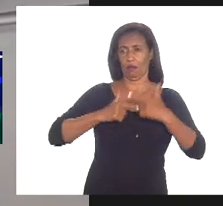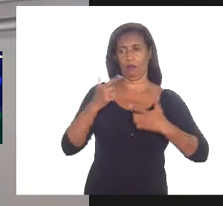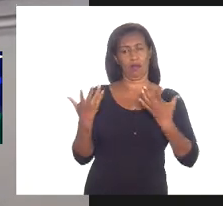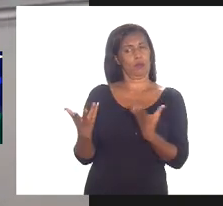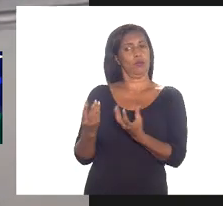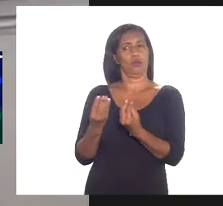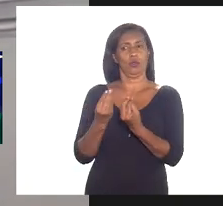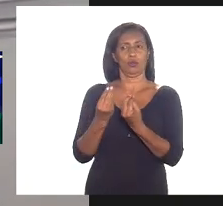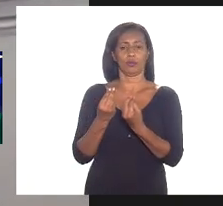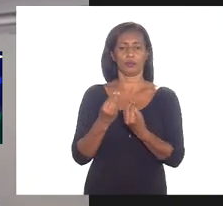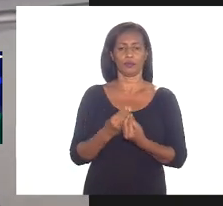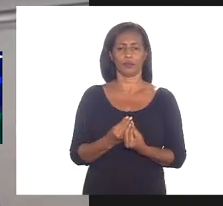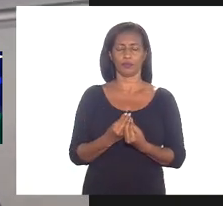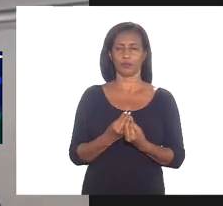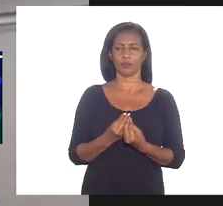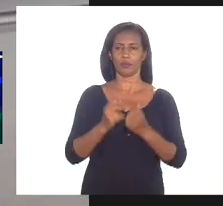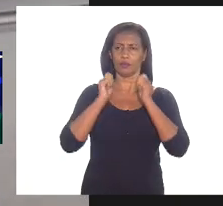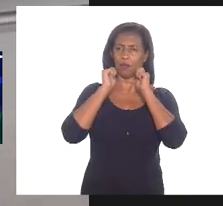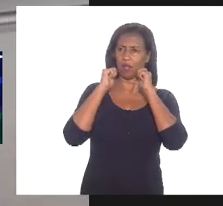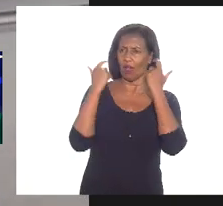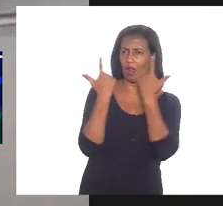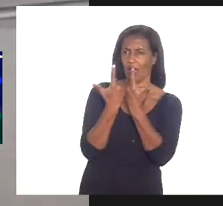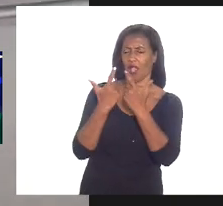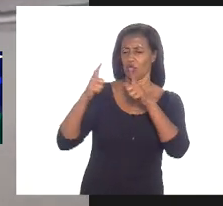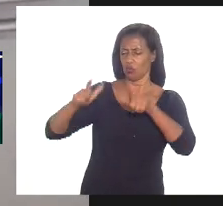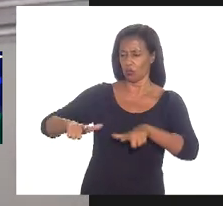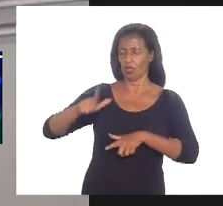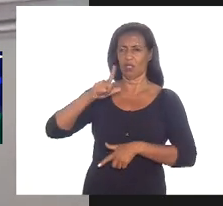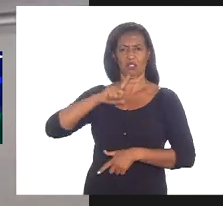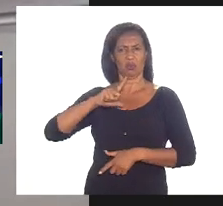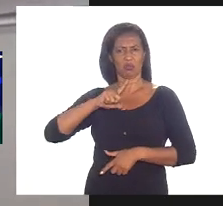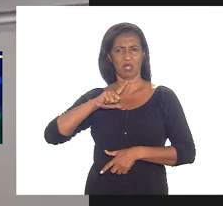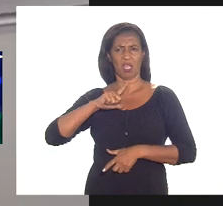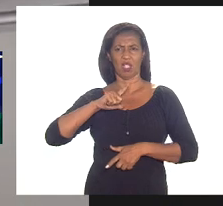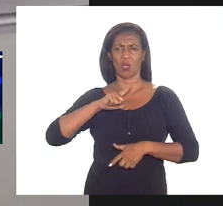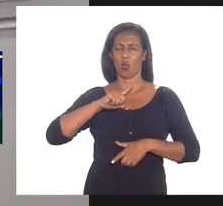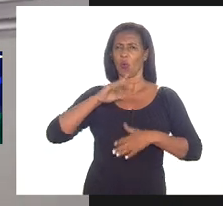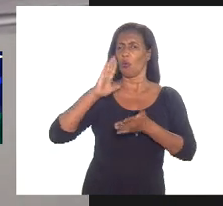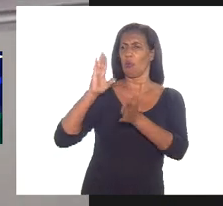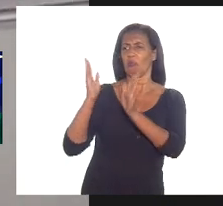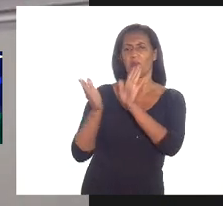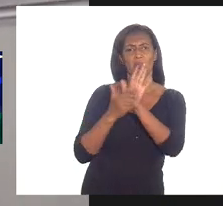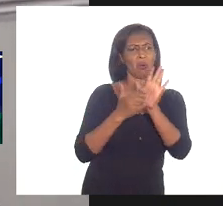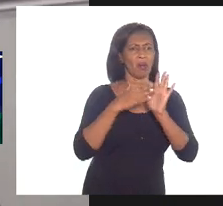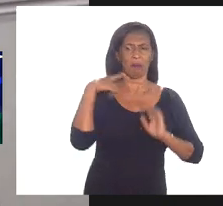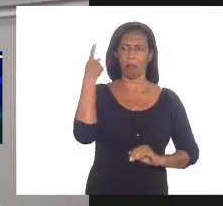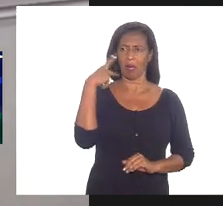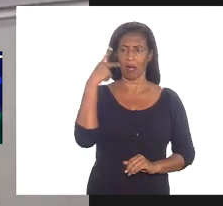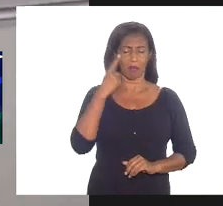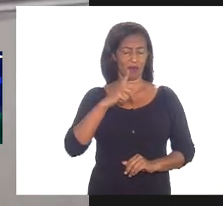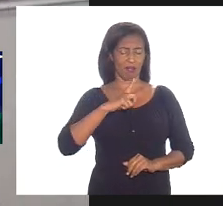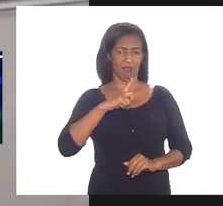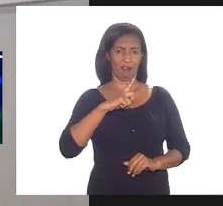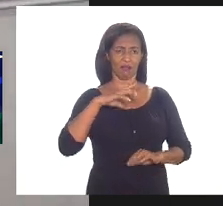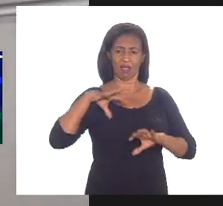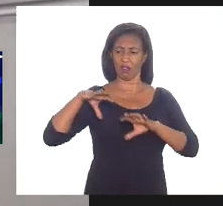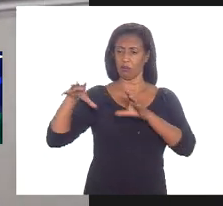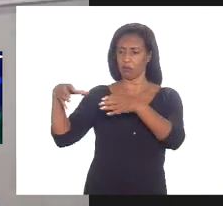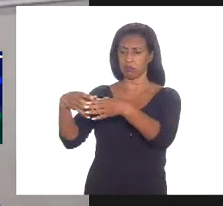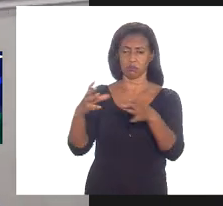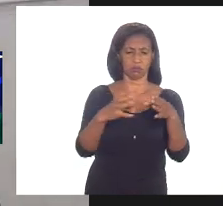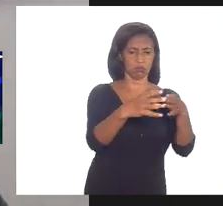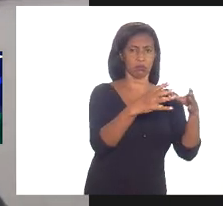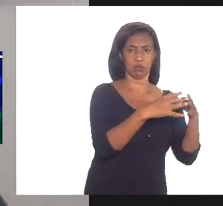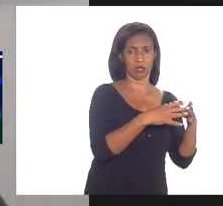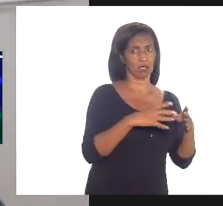e lá trabalho e muito na alerj espaço que eu tenho é o espaço de qualquer o parlamentar tem então nós temos aqui que debater